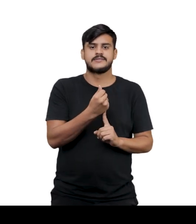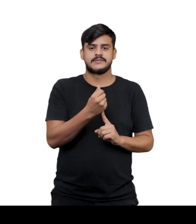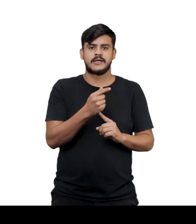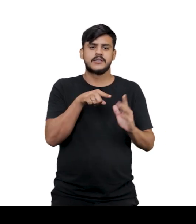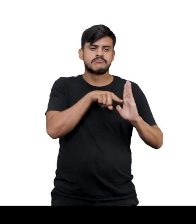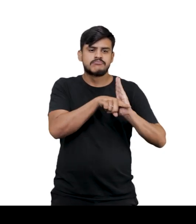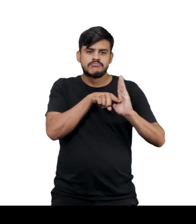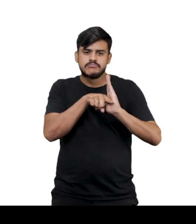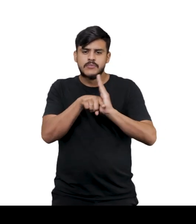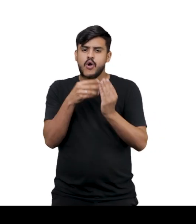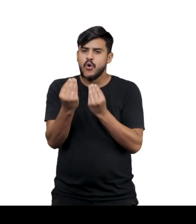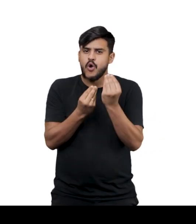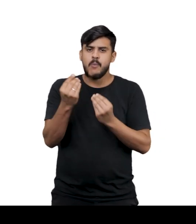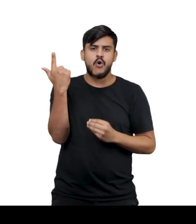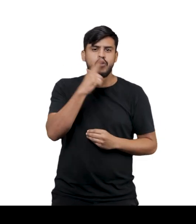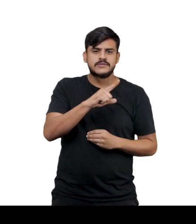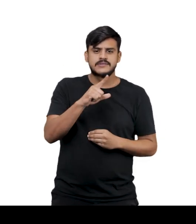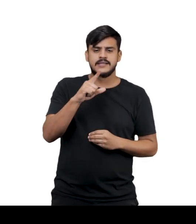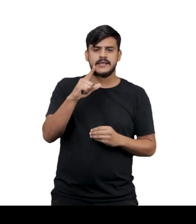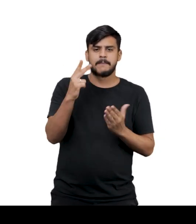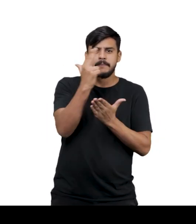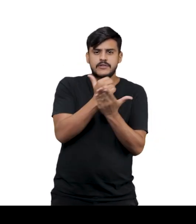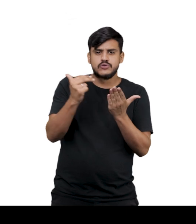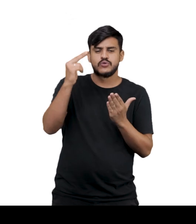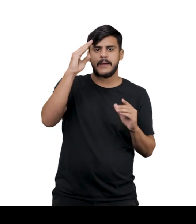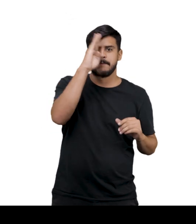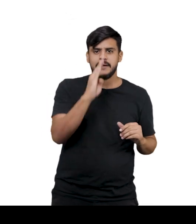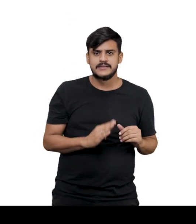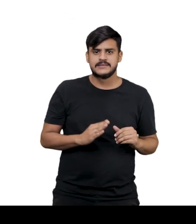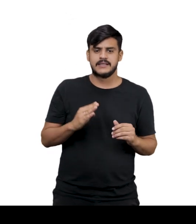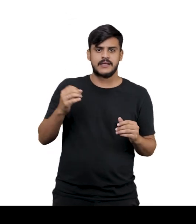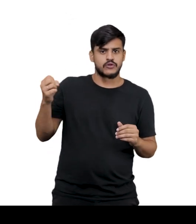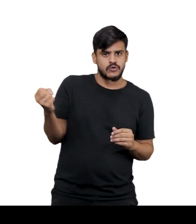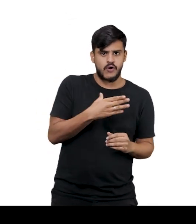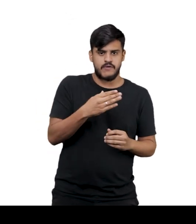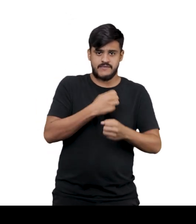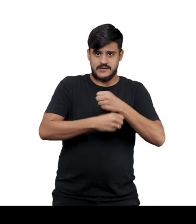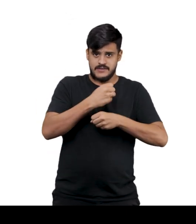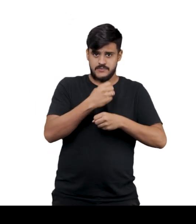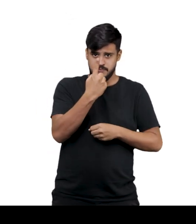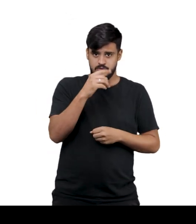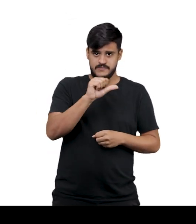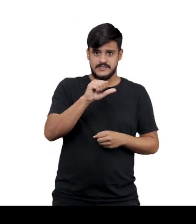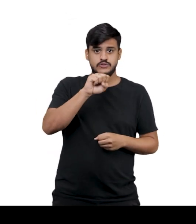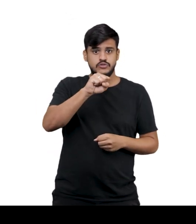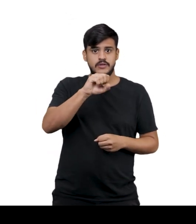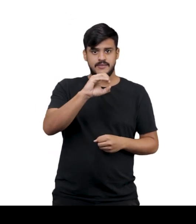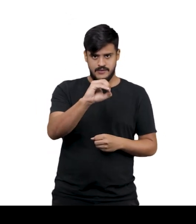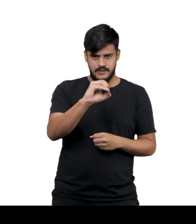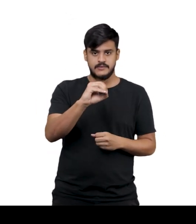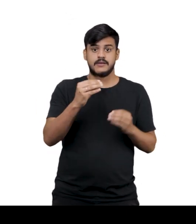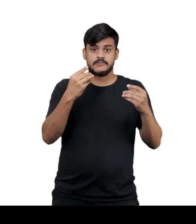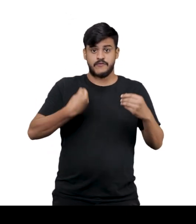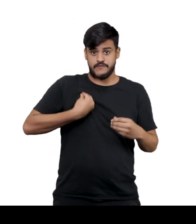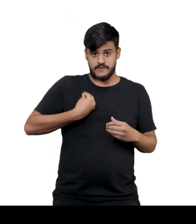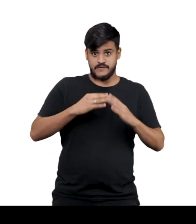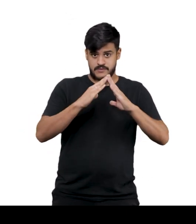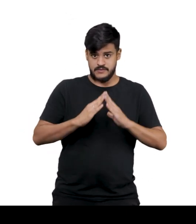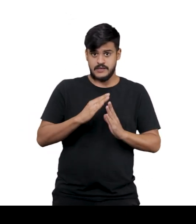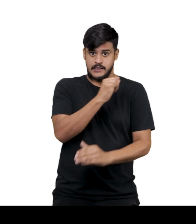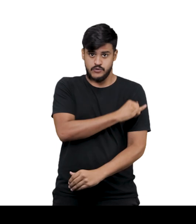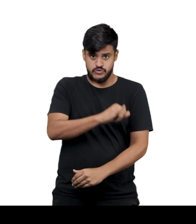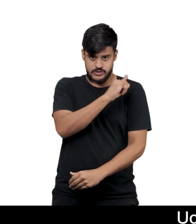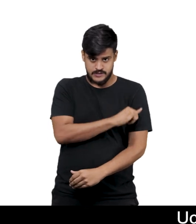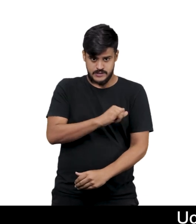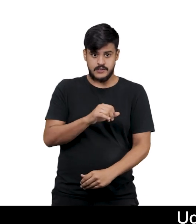que explorou caminhos para a renovação da pintura brasileira a partir dos anos 1980, período em que viveu no Rio de